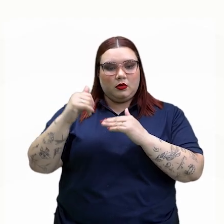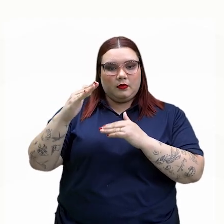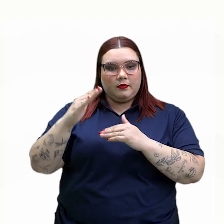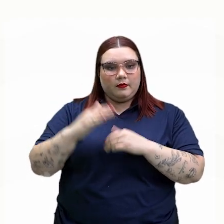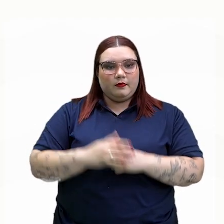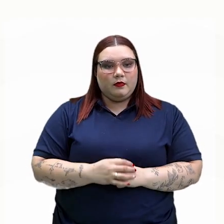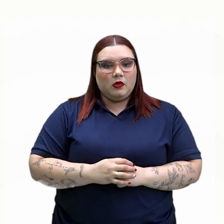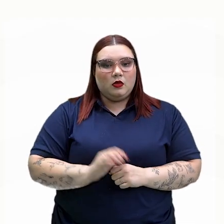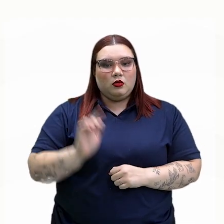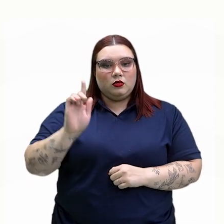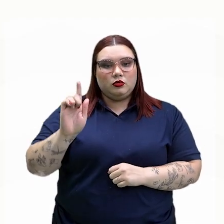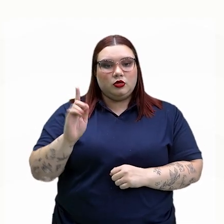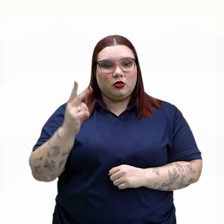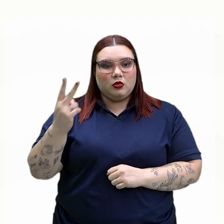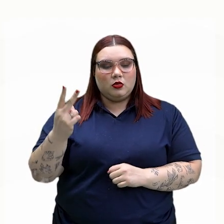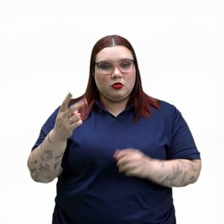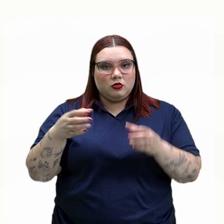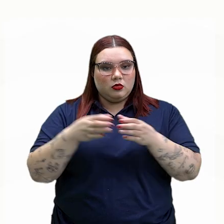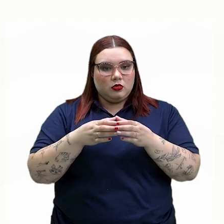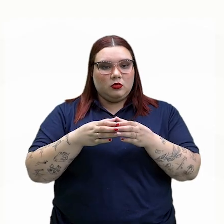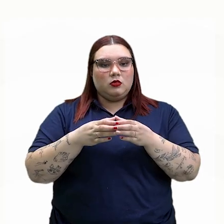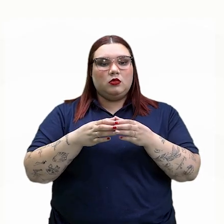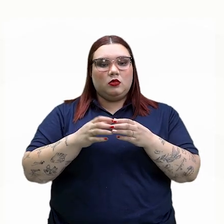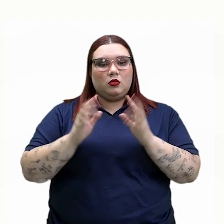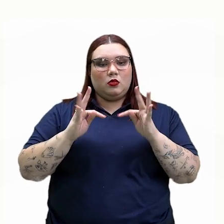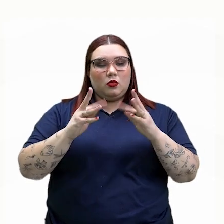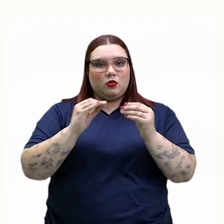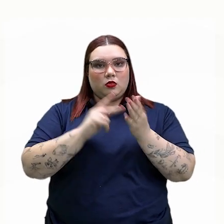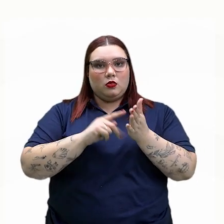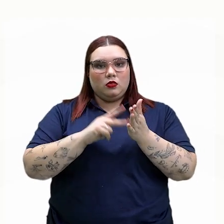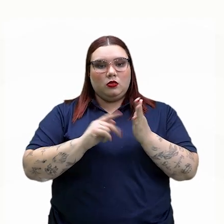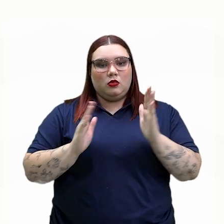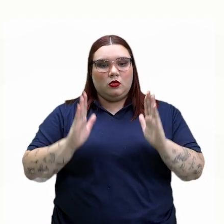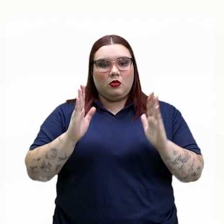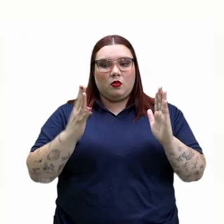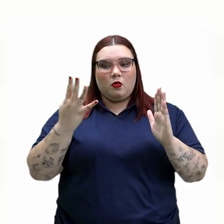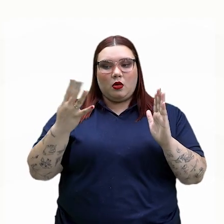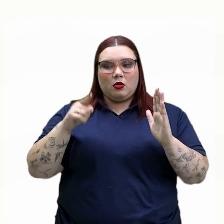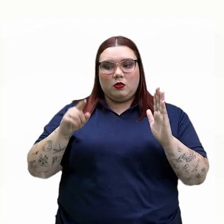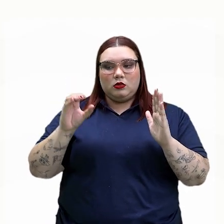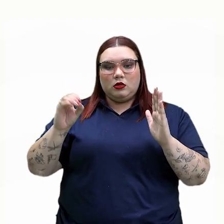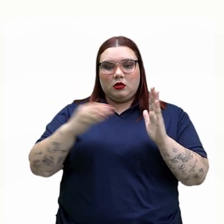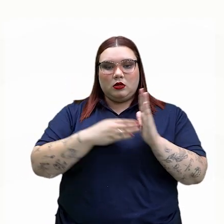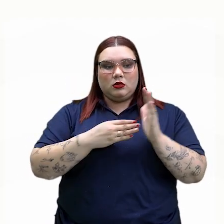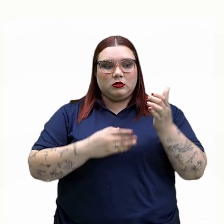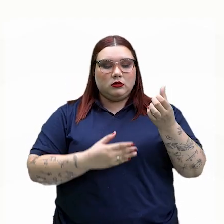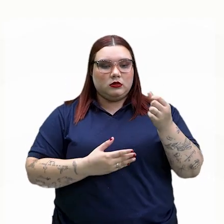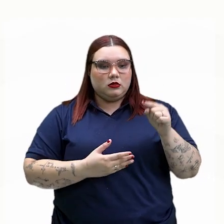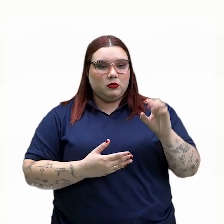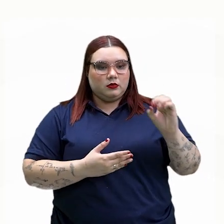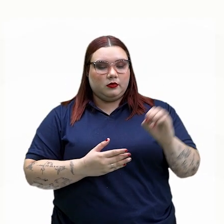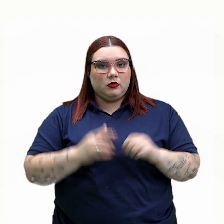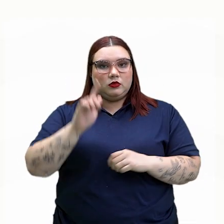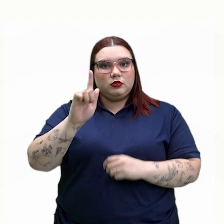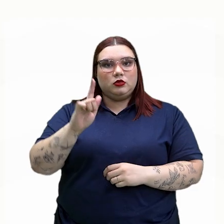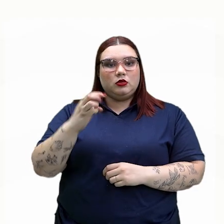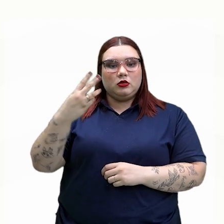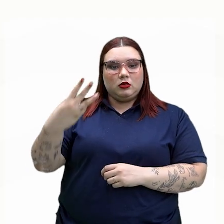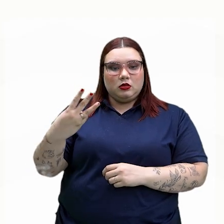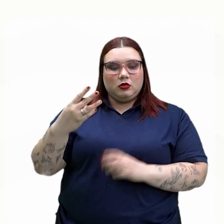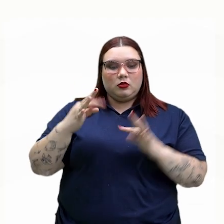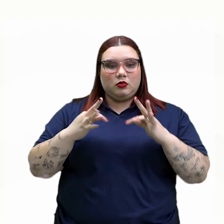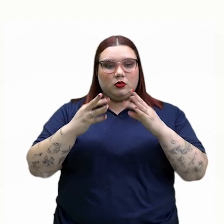vai participar do G2? Todas as notas que estiverem entre 4 e 6. E quem vai participar do